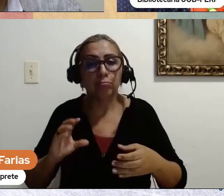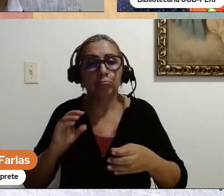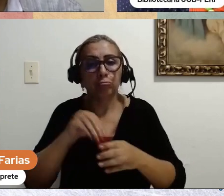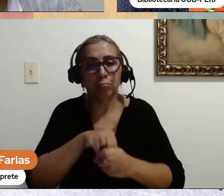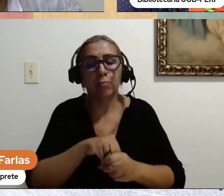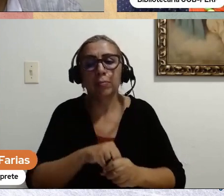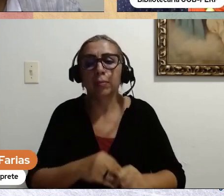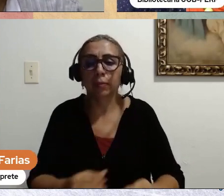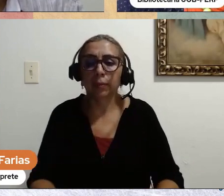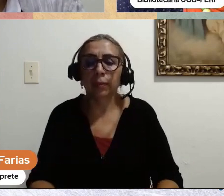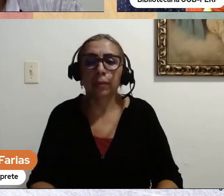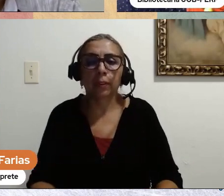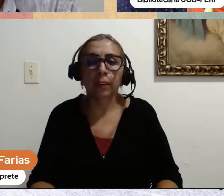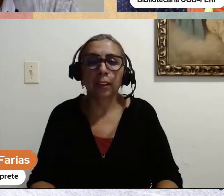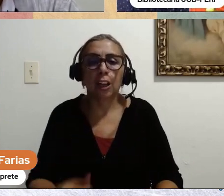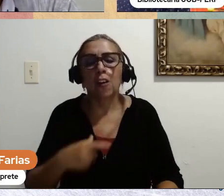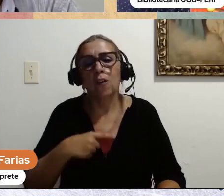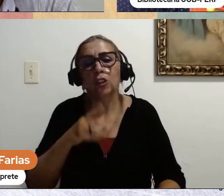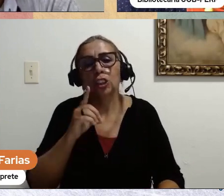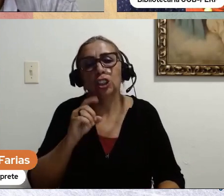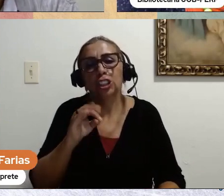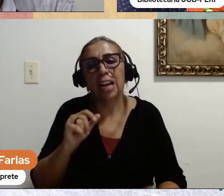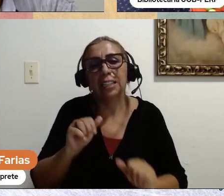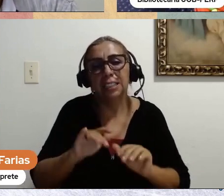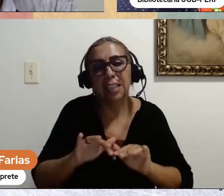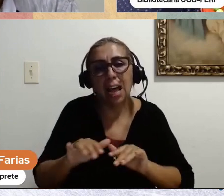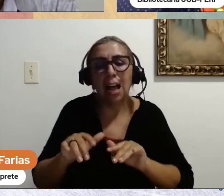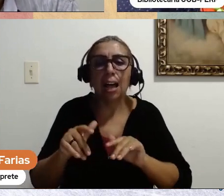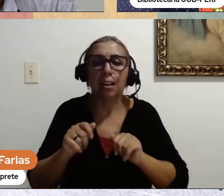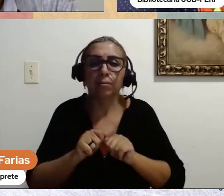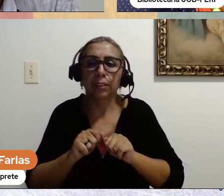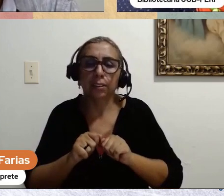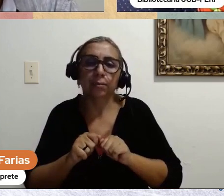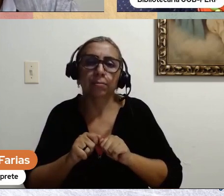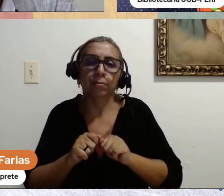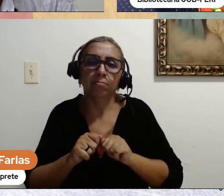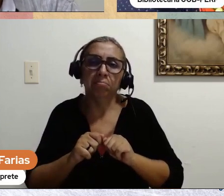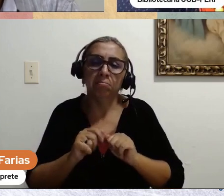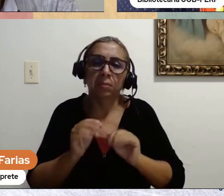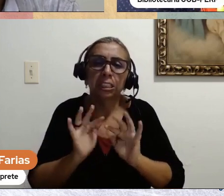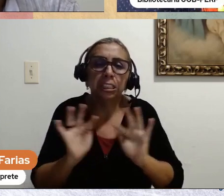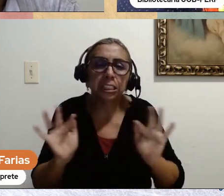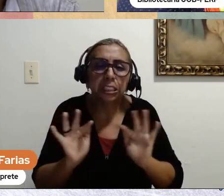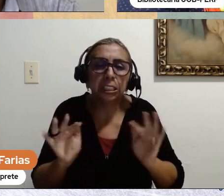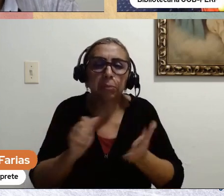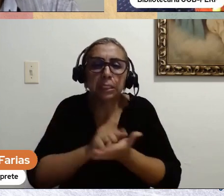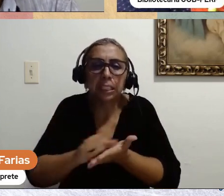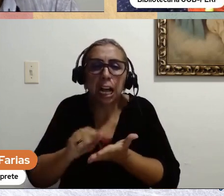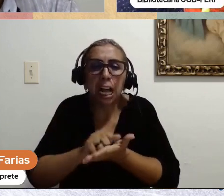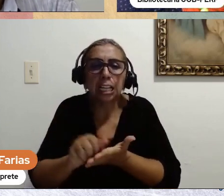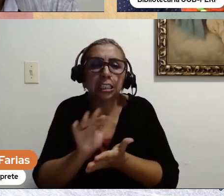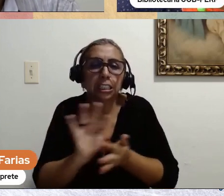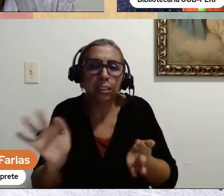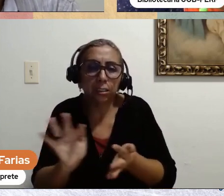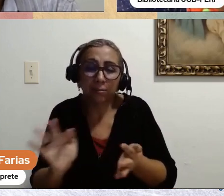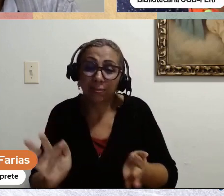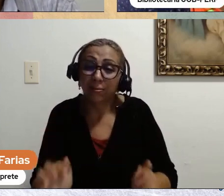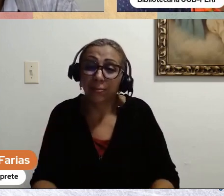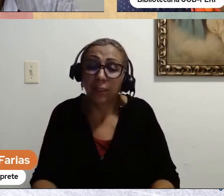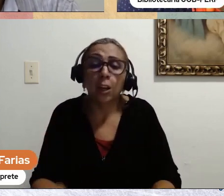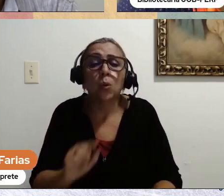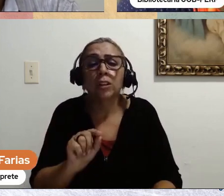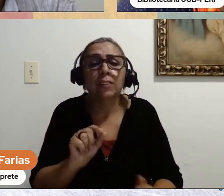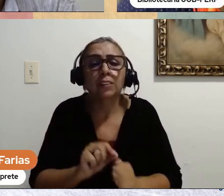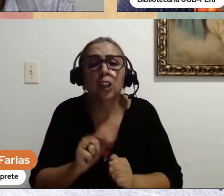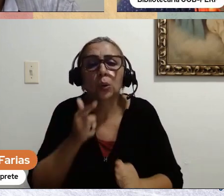muitos vou digitalizar, vou pegar um scanner, né, mais simples, mais caseiro, e vou... Mas, então, o que você vai